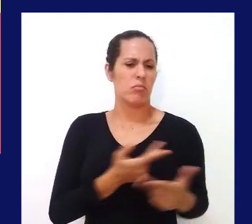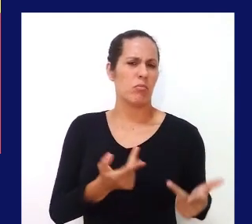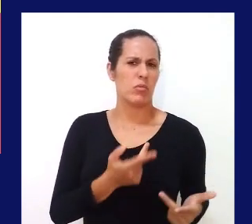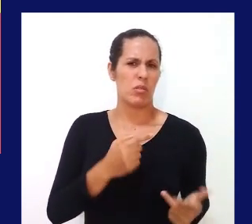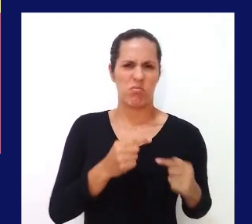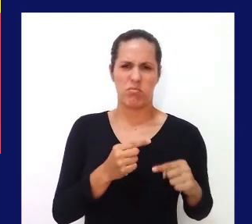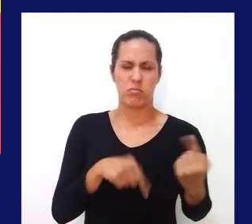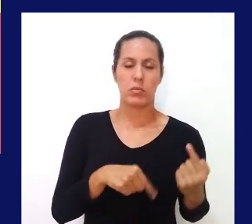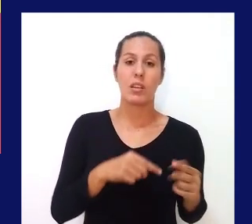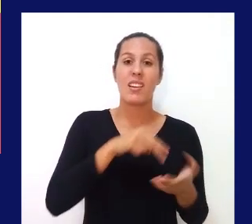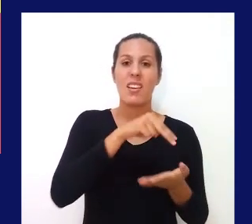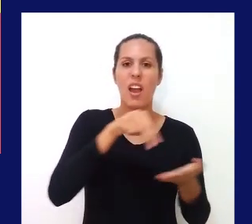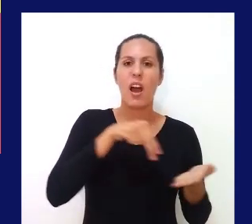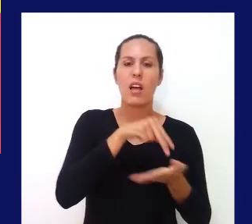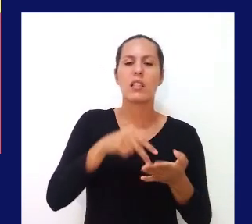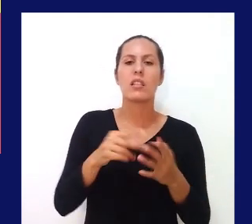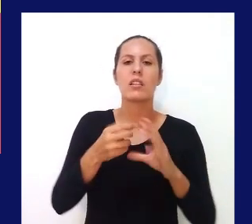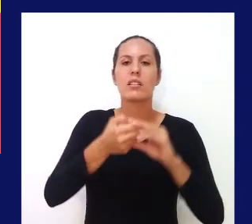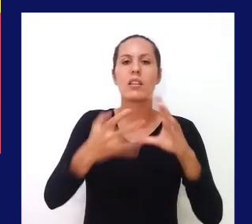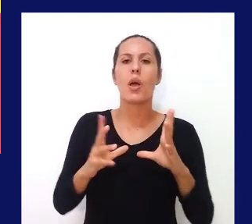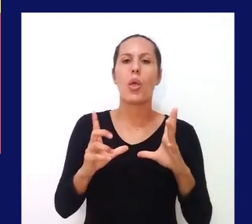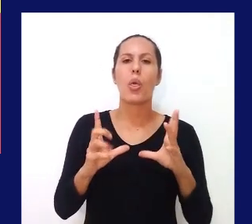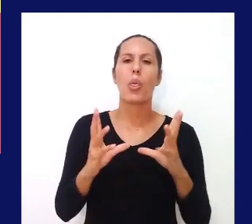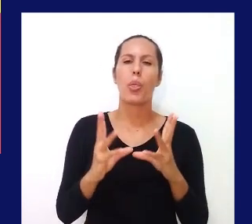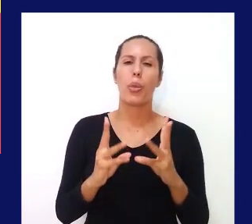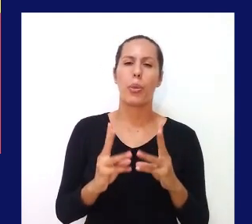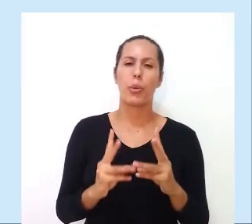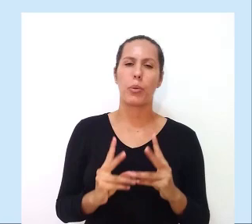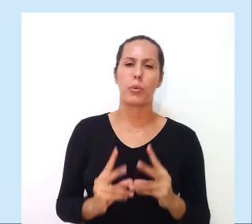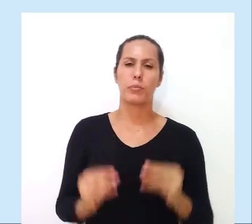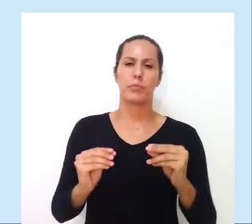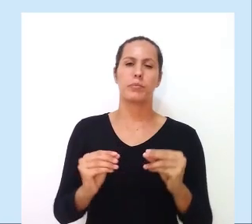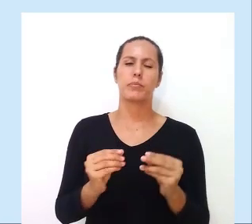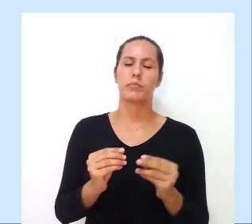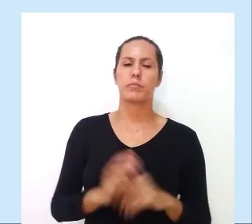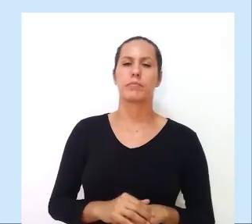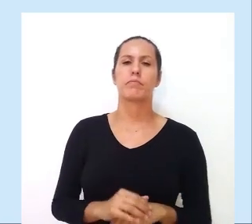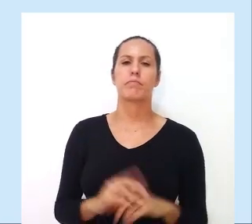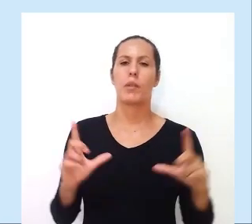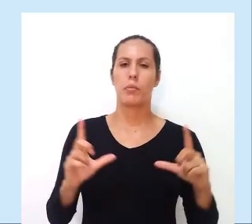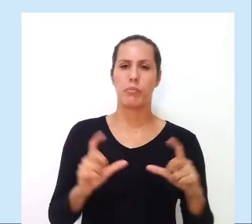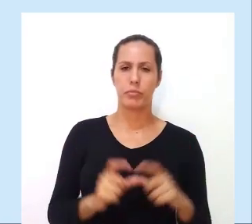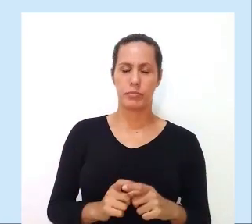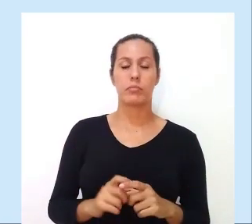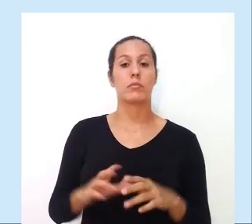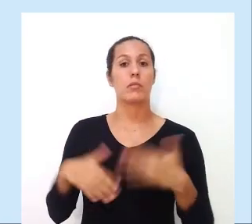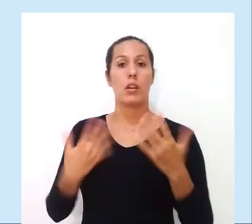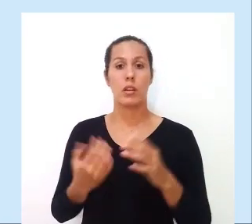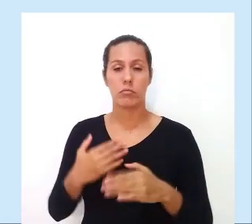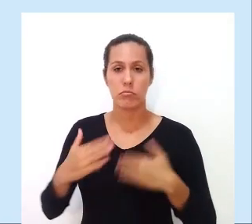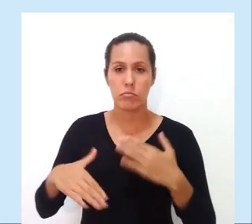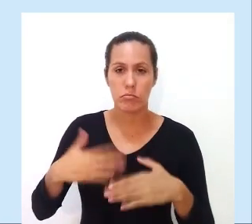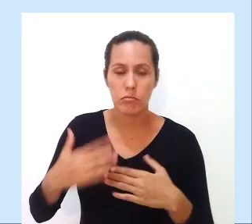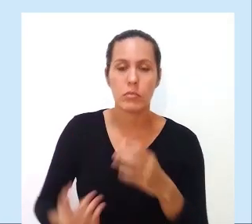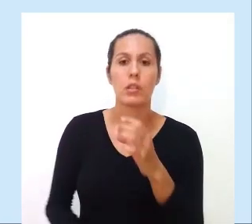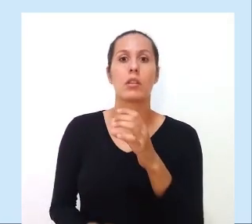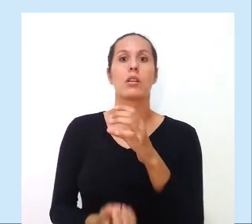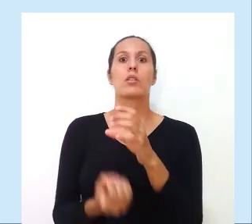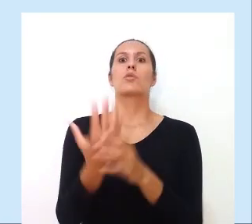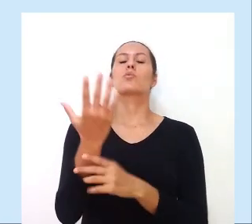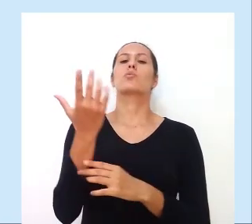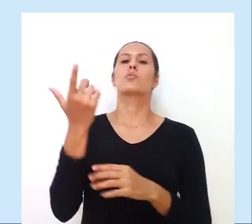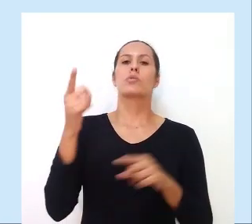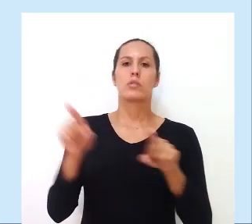com isso a dança perde um pouco do seu holofote. E aí, com a era do Renascimento, ressurge